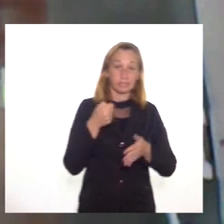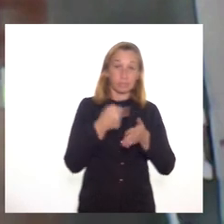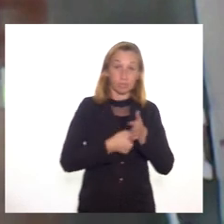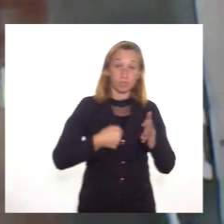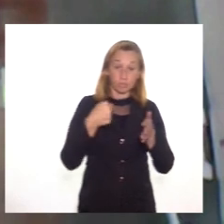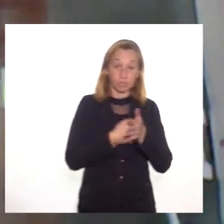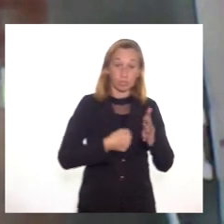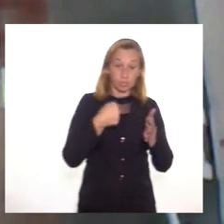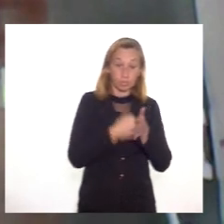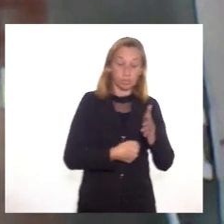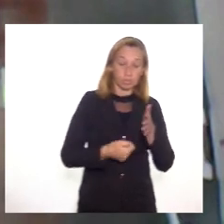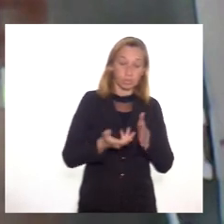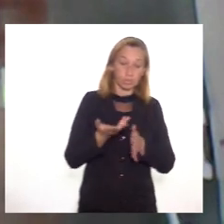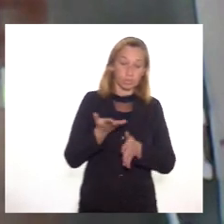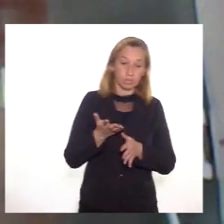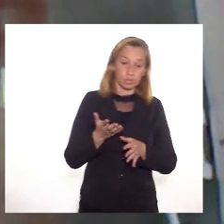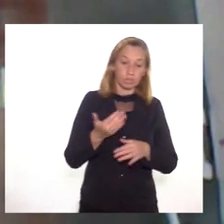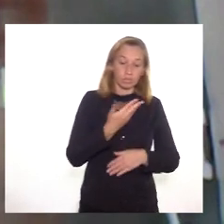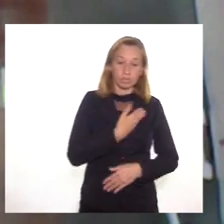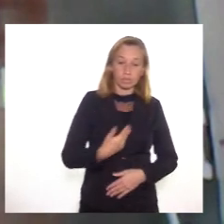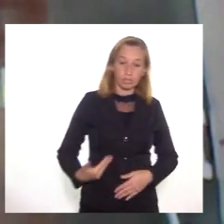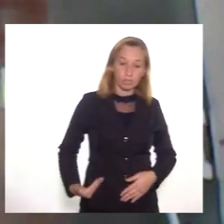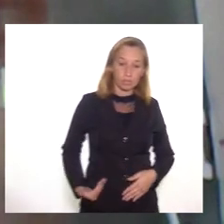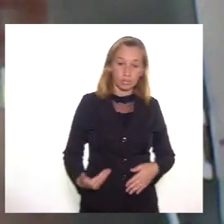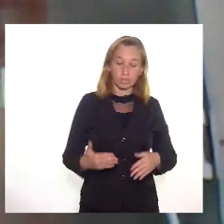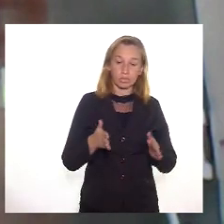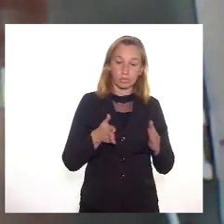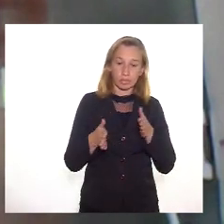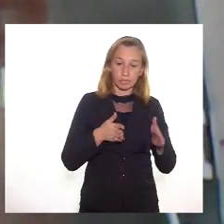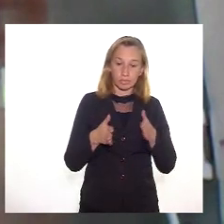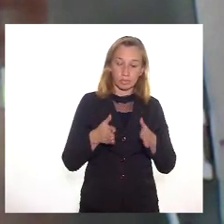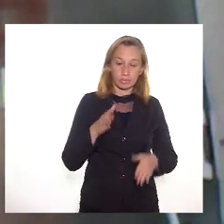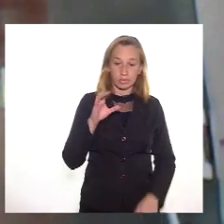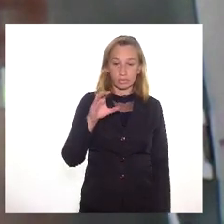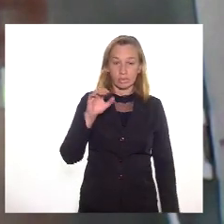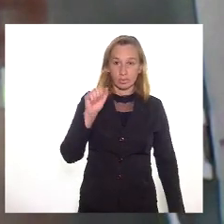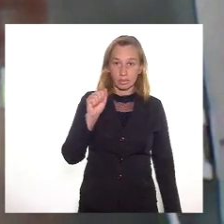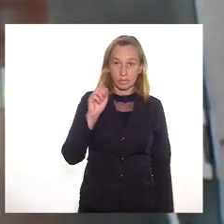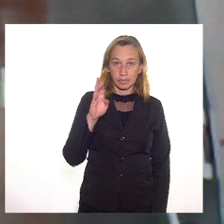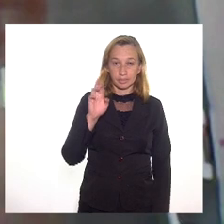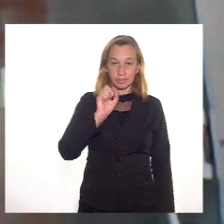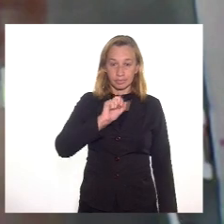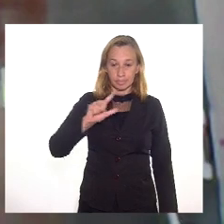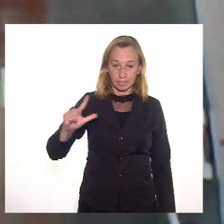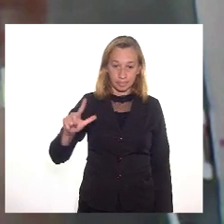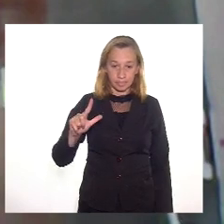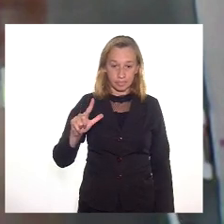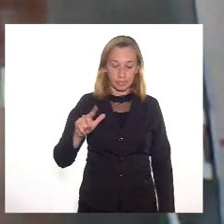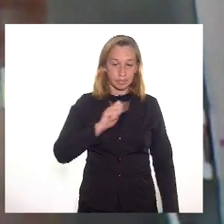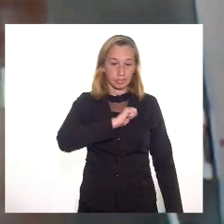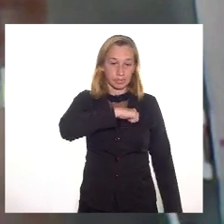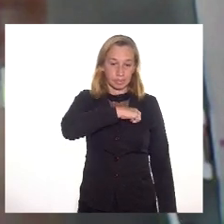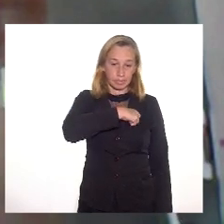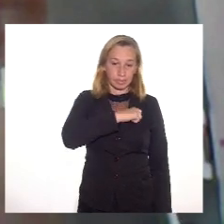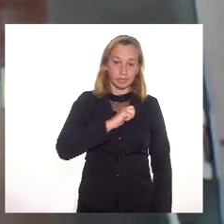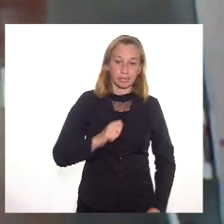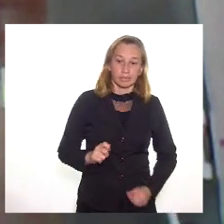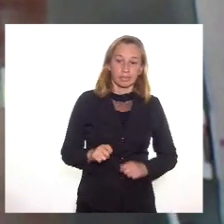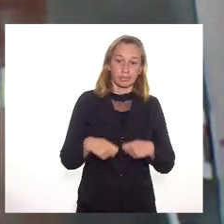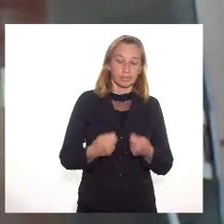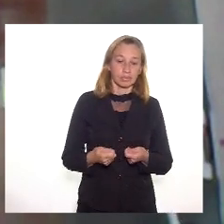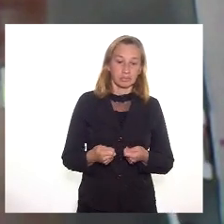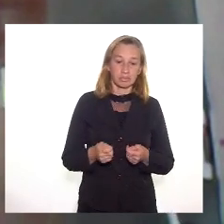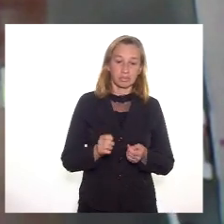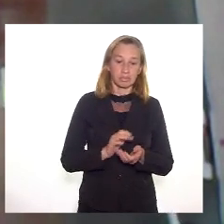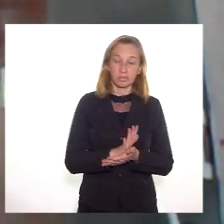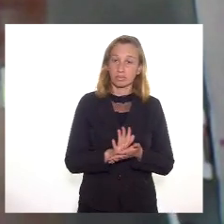luta desde a época do governador Cabral, da era Cabral, que esses sentidos fiscais eram dados sem nenhum critério.